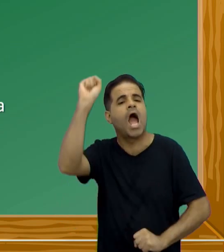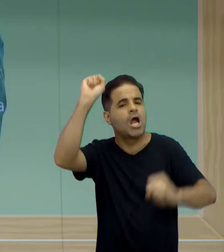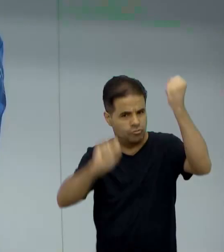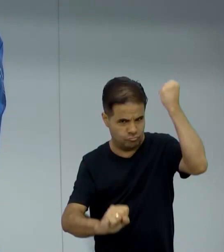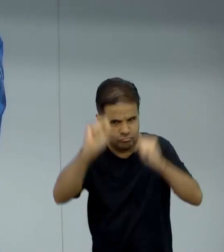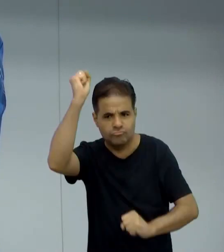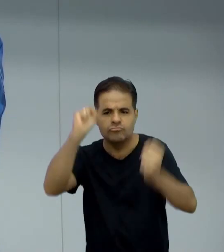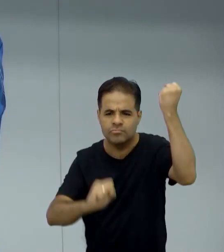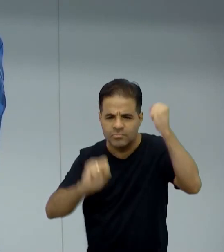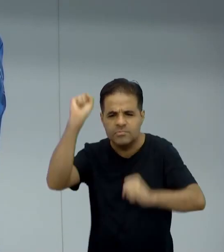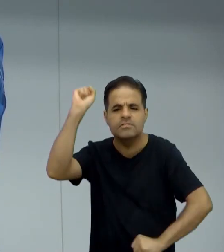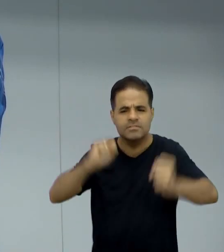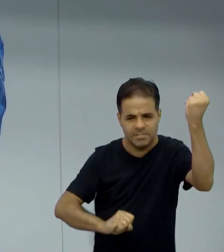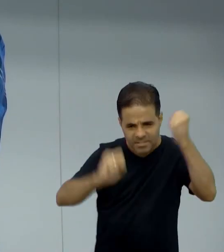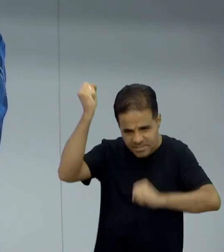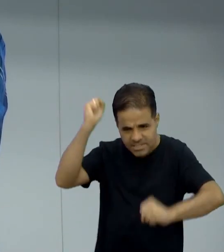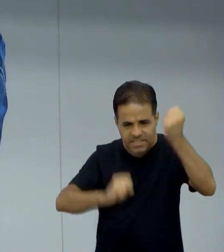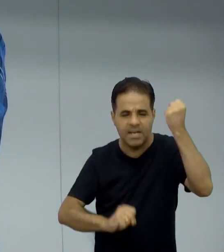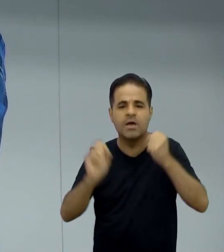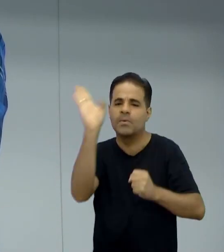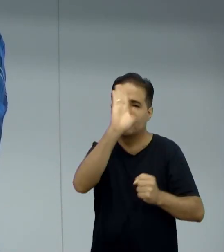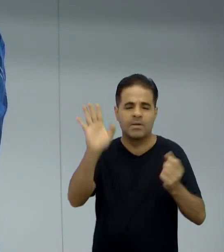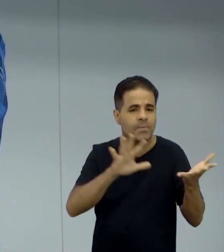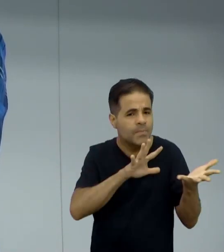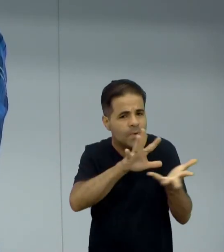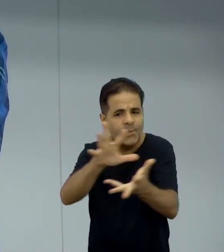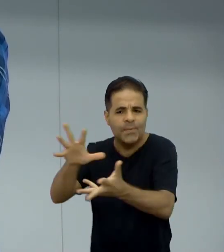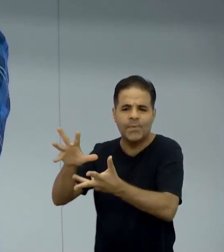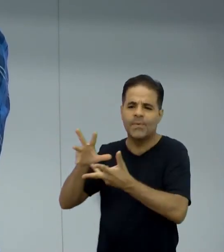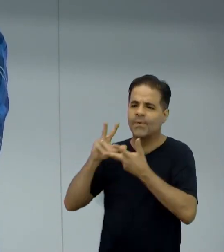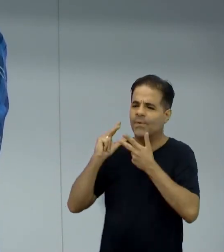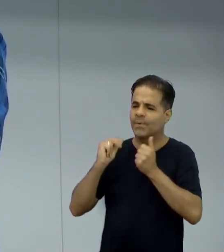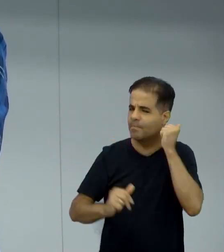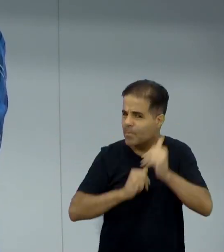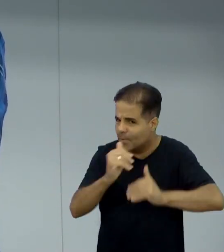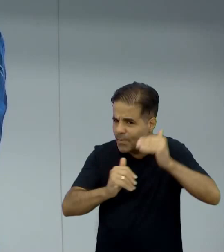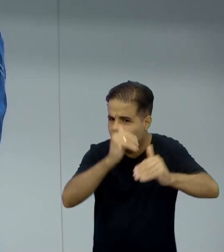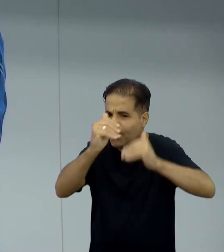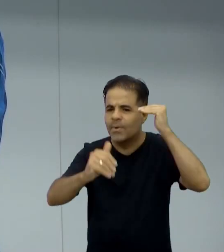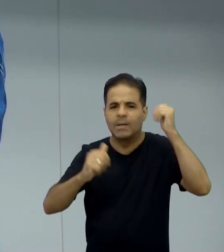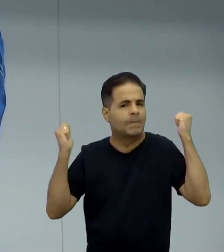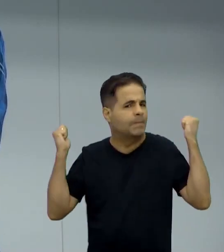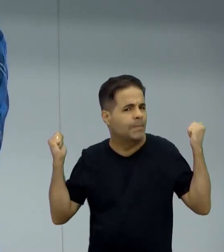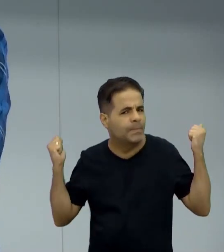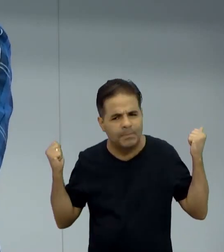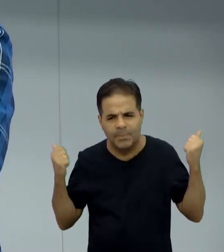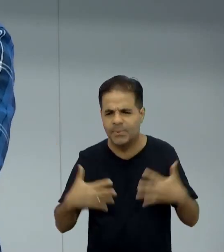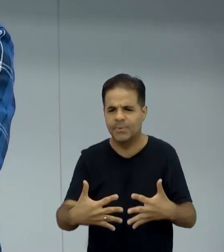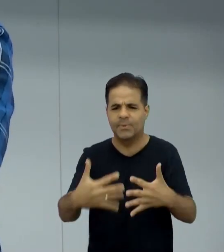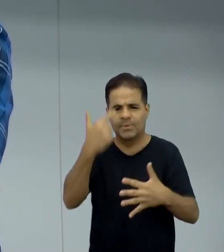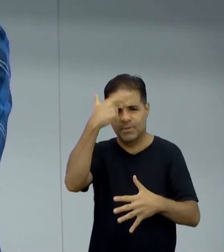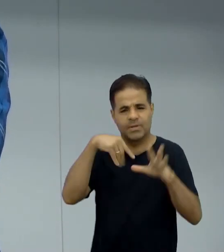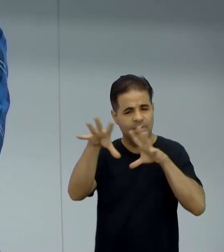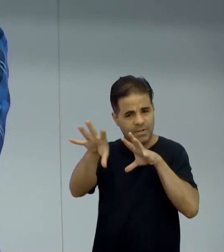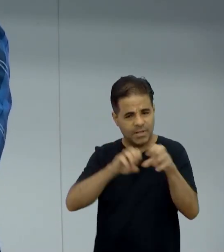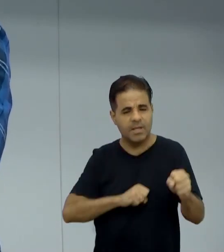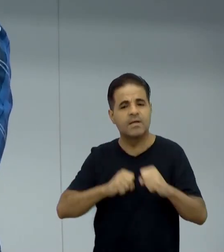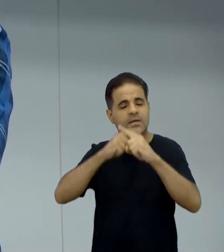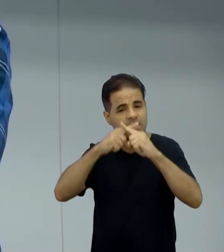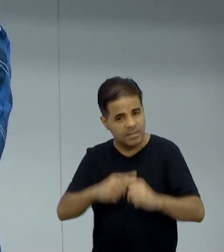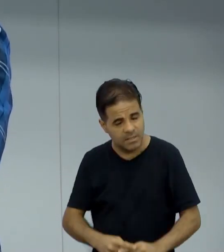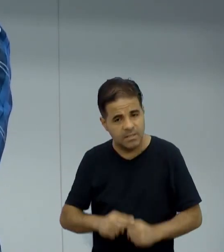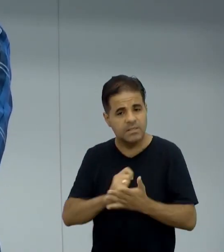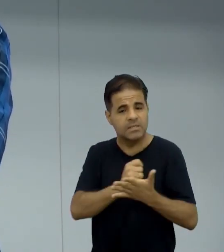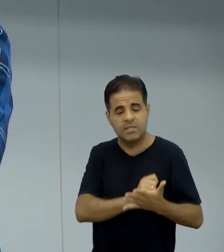de jogos indies no Brasil e no mundo, ela está crescendo muito. E eu que também sou formado na área de jogos digitais,